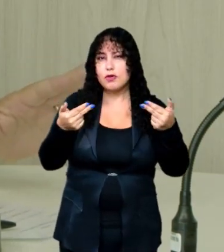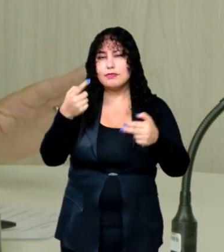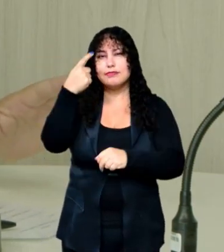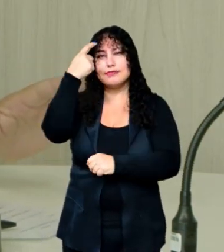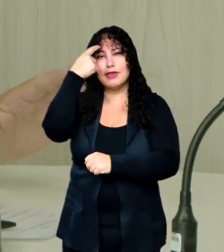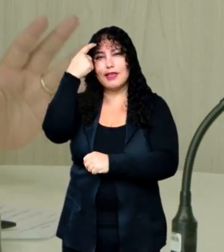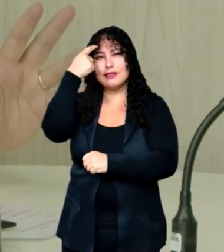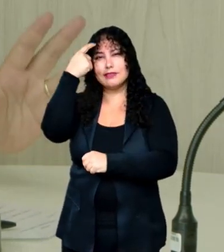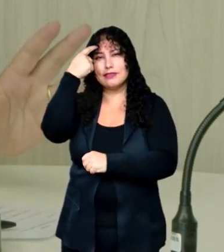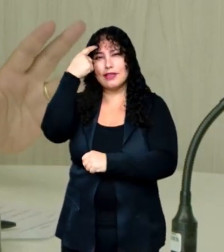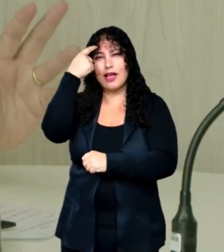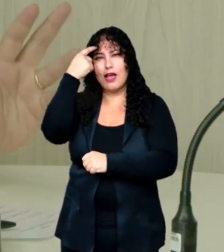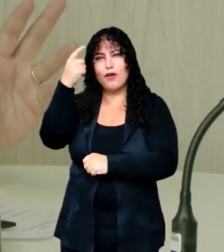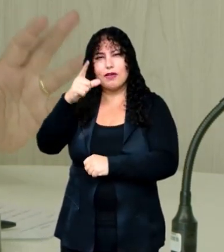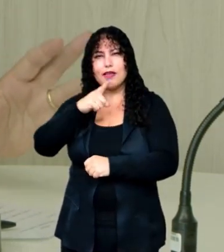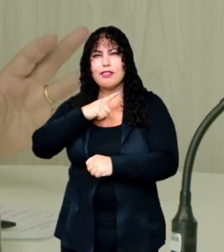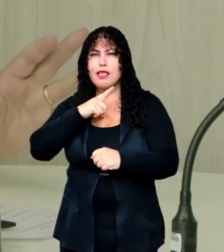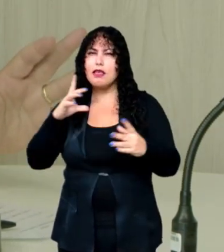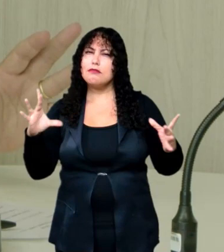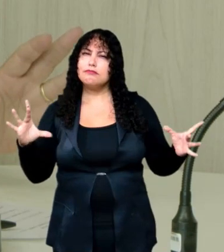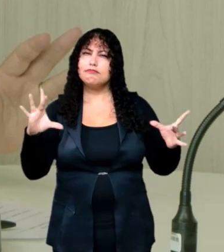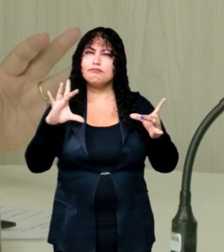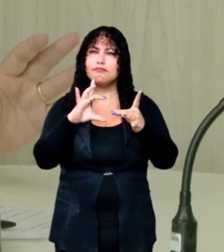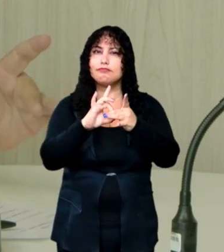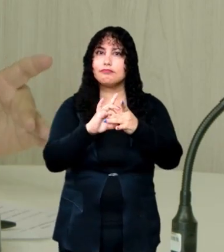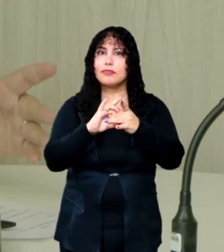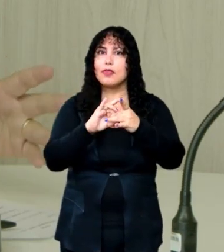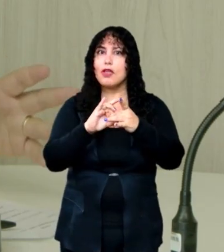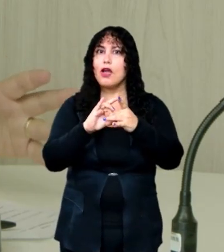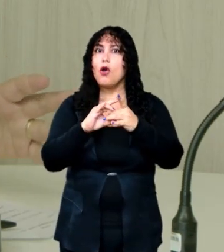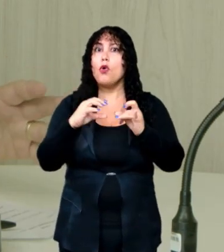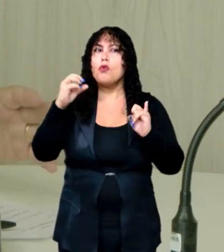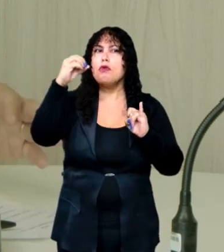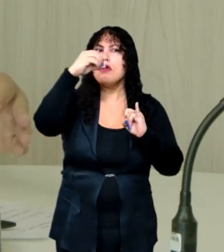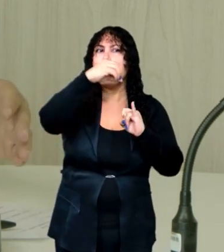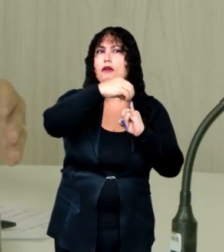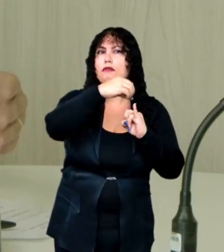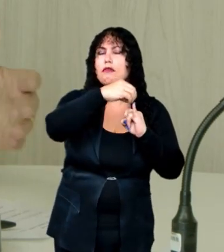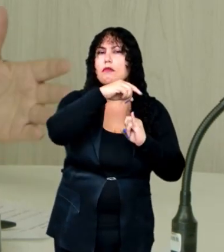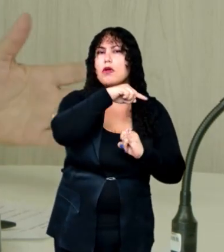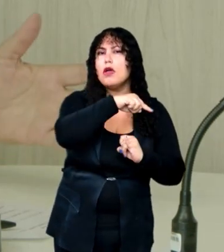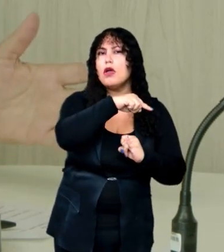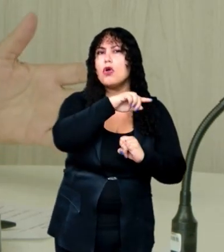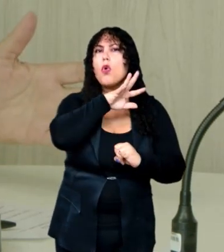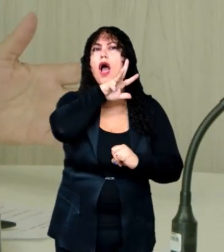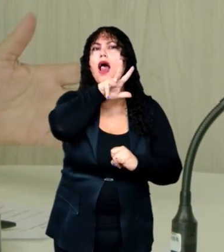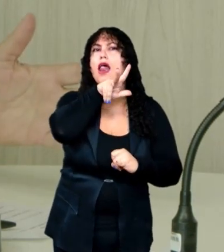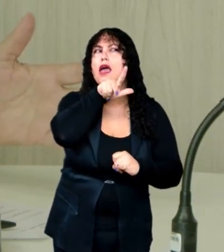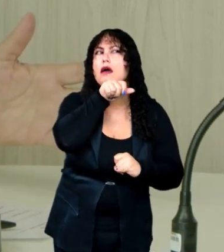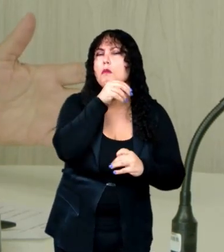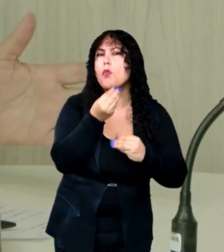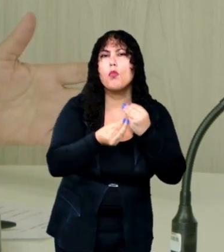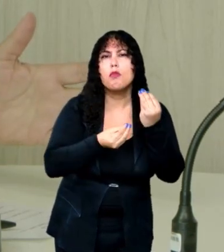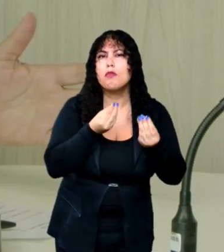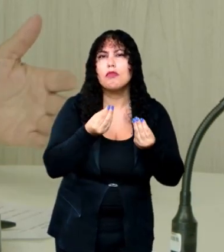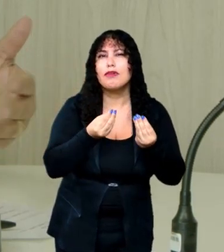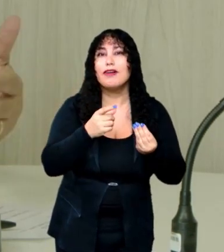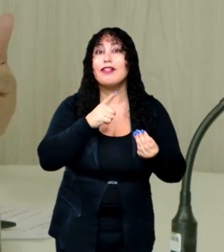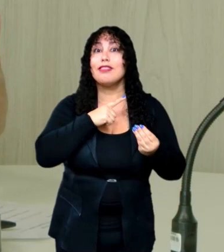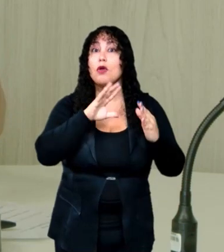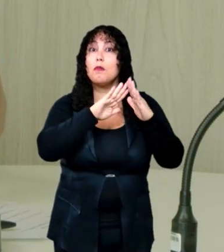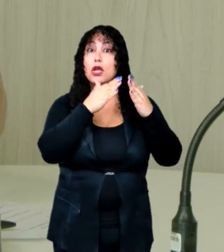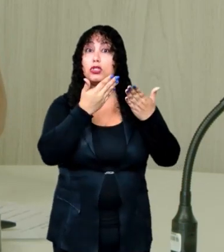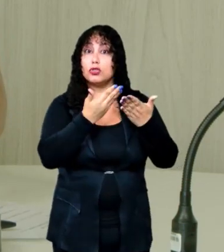pensa é o que tem de relação no Instituto Federal de Brasília com animais. Nós temos uma